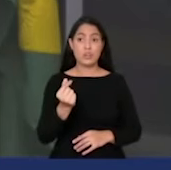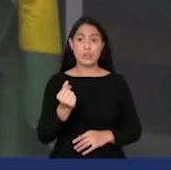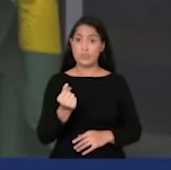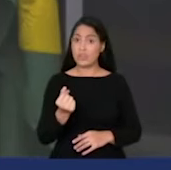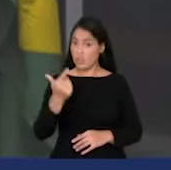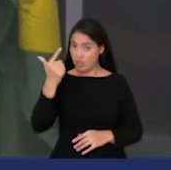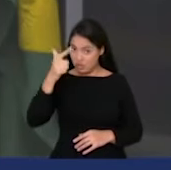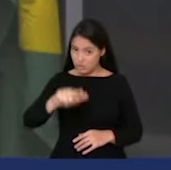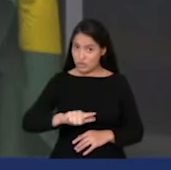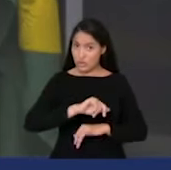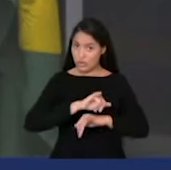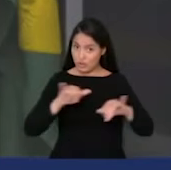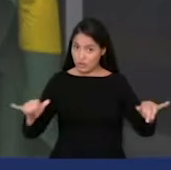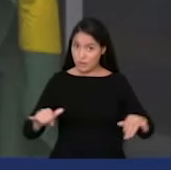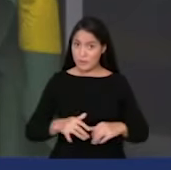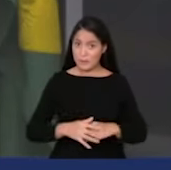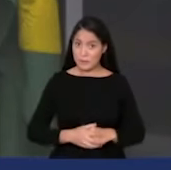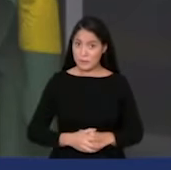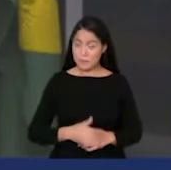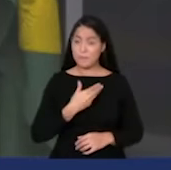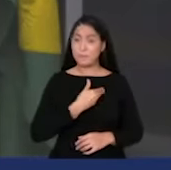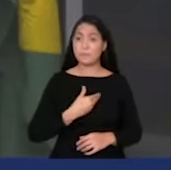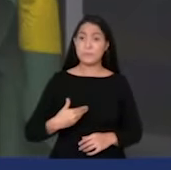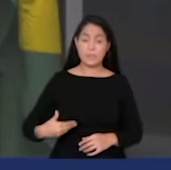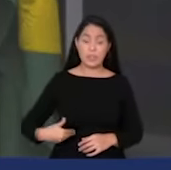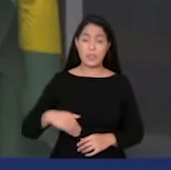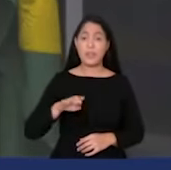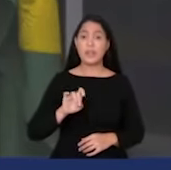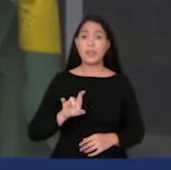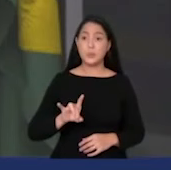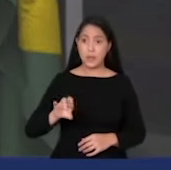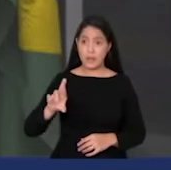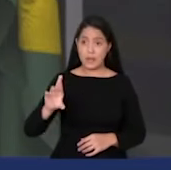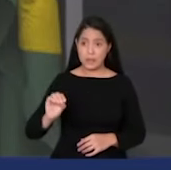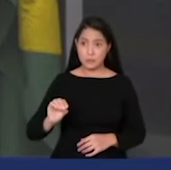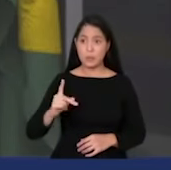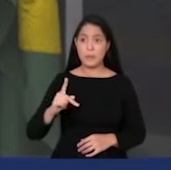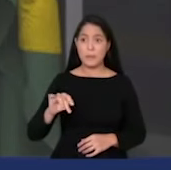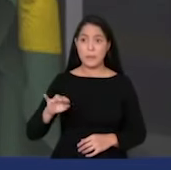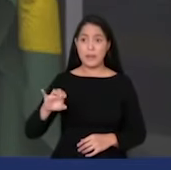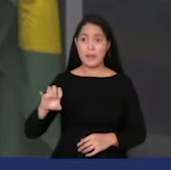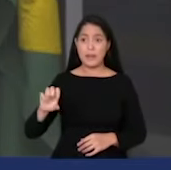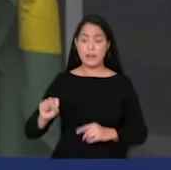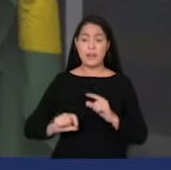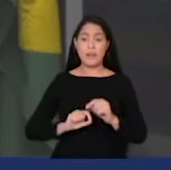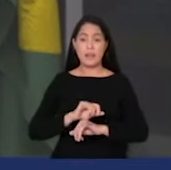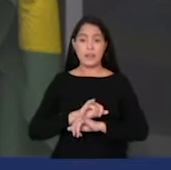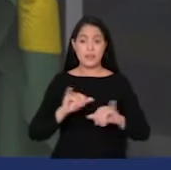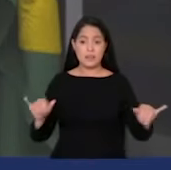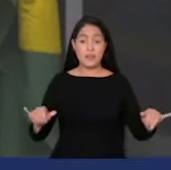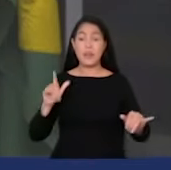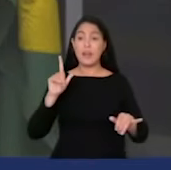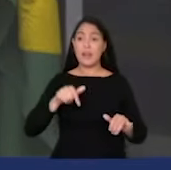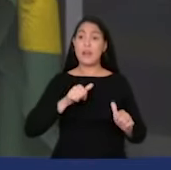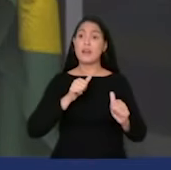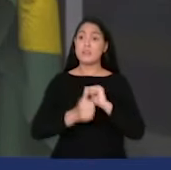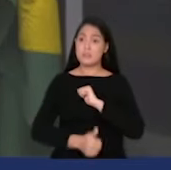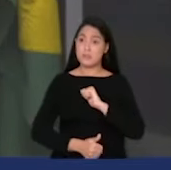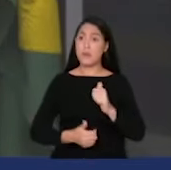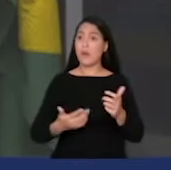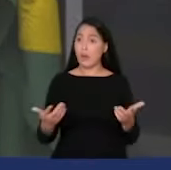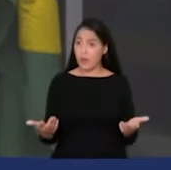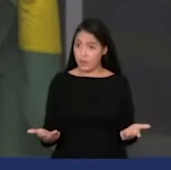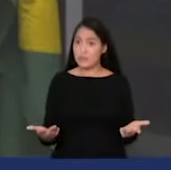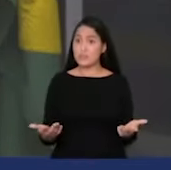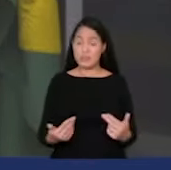repetir aqui: governo Eduardo Paes considera caça-níqueis modalidade esportiva. Eu